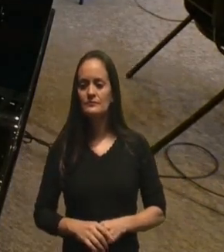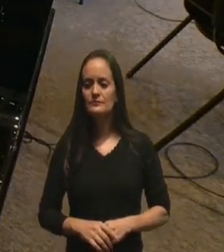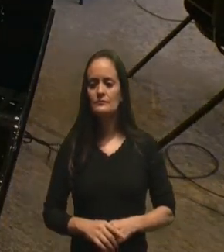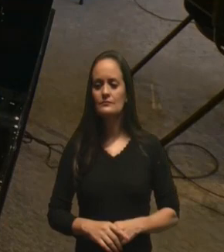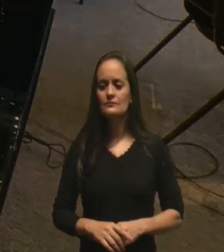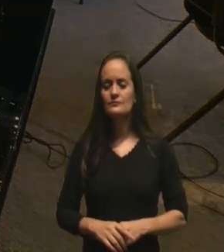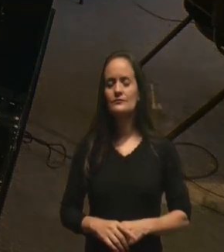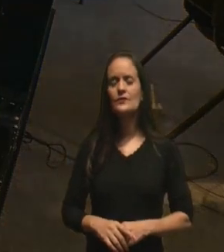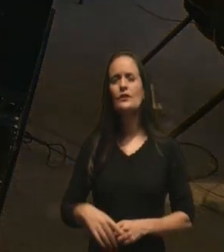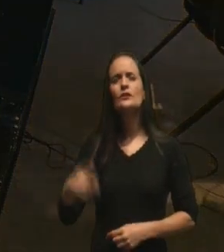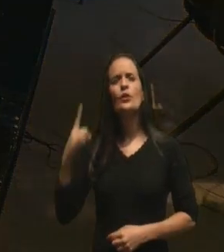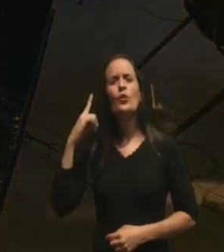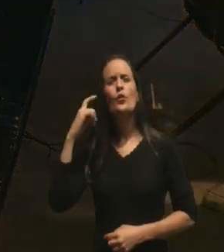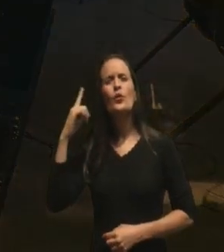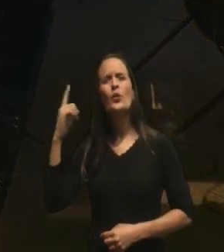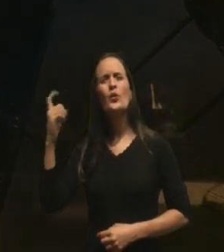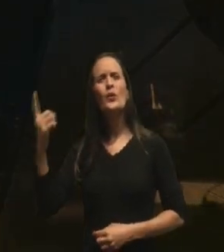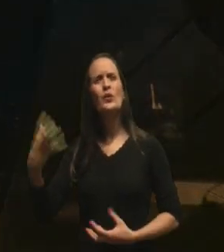Quando o sol se